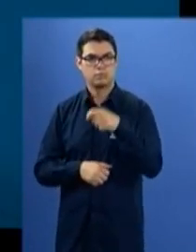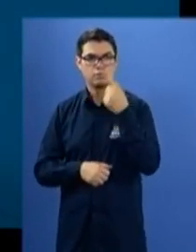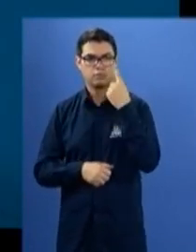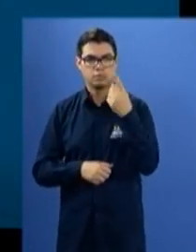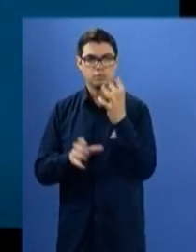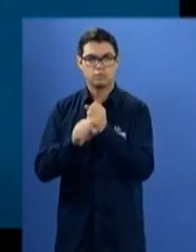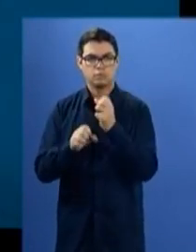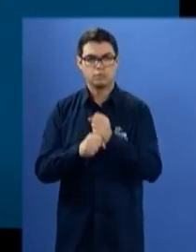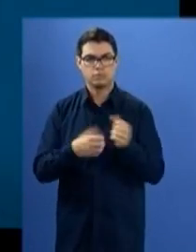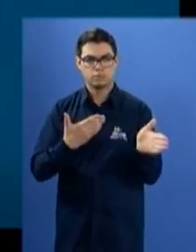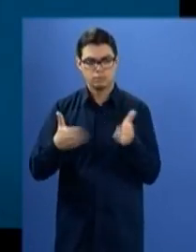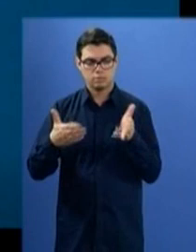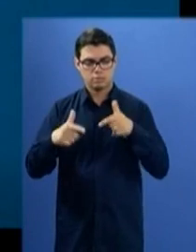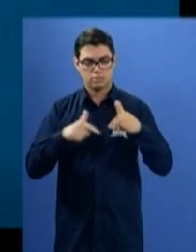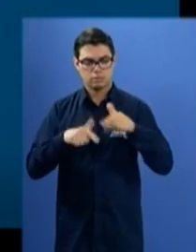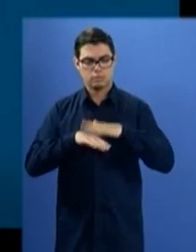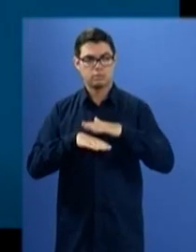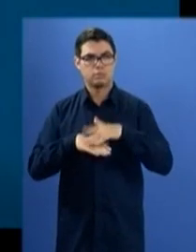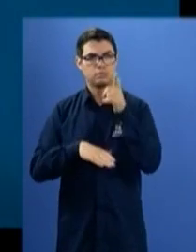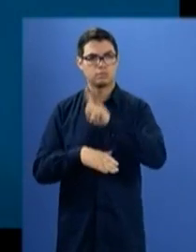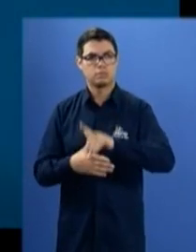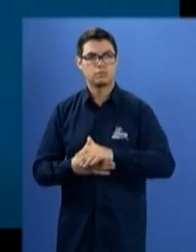de cálculo de produtividade de mão de obra.